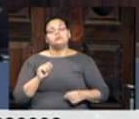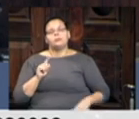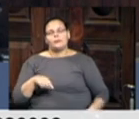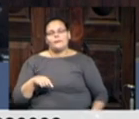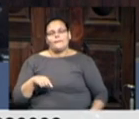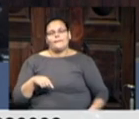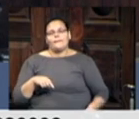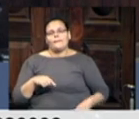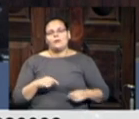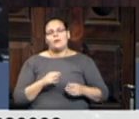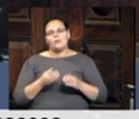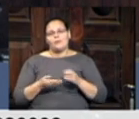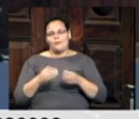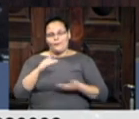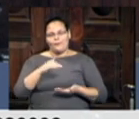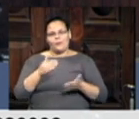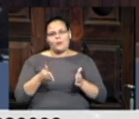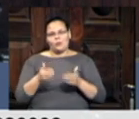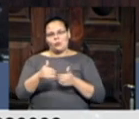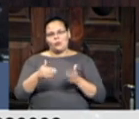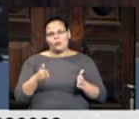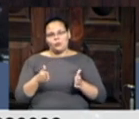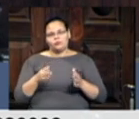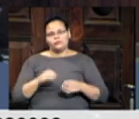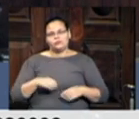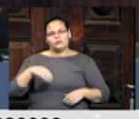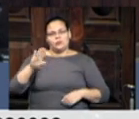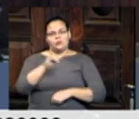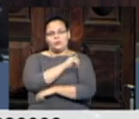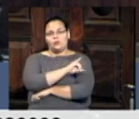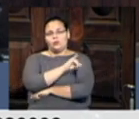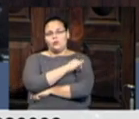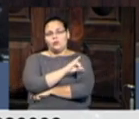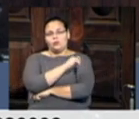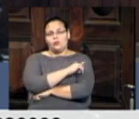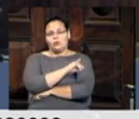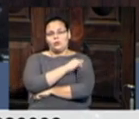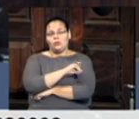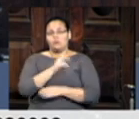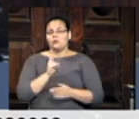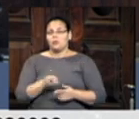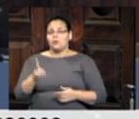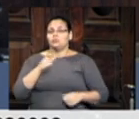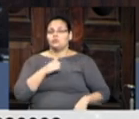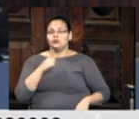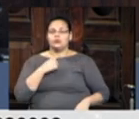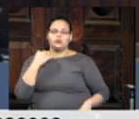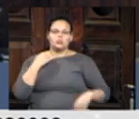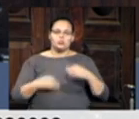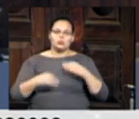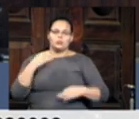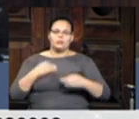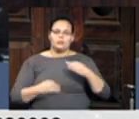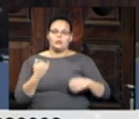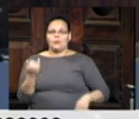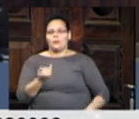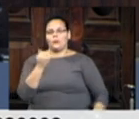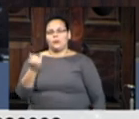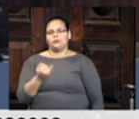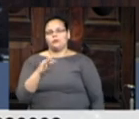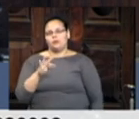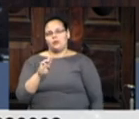pacotes que saíam daqui para o Rio todas as vezes que havia um julgamento importante no